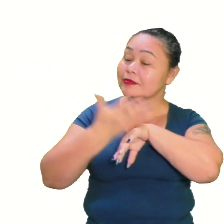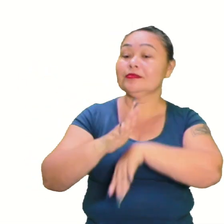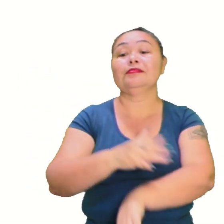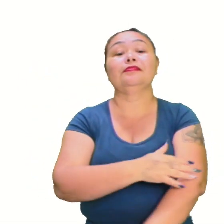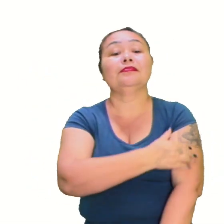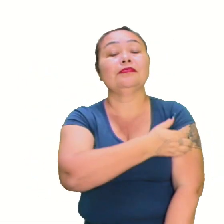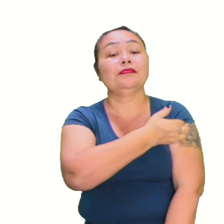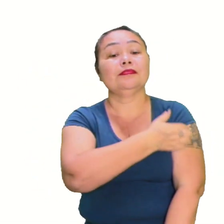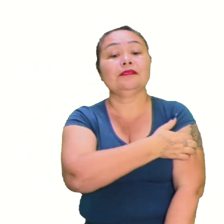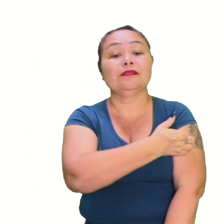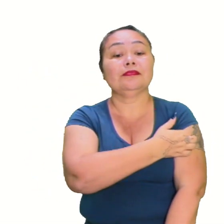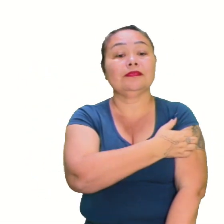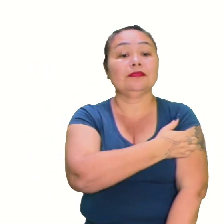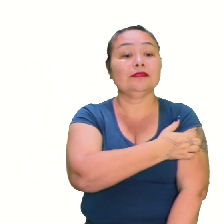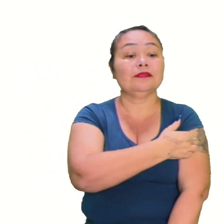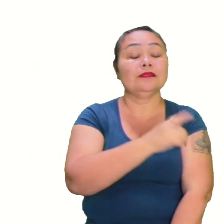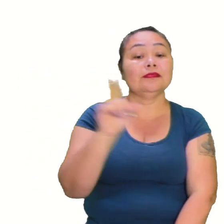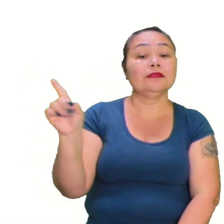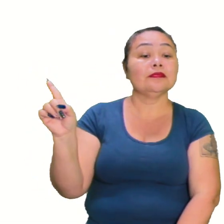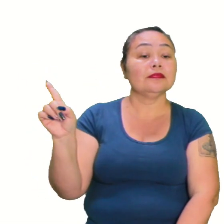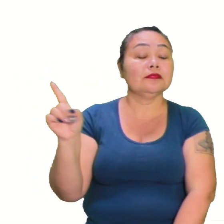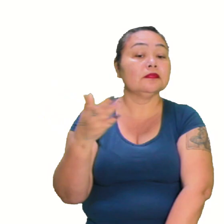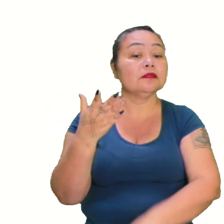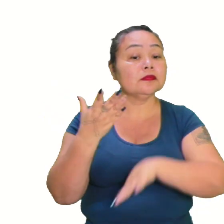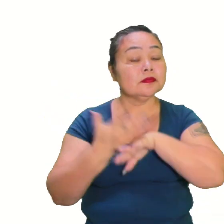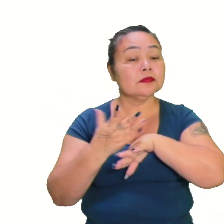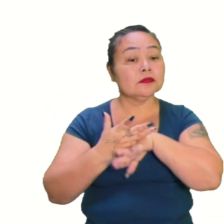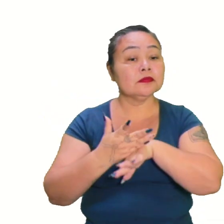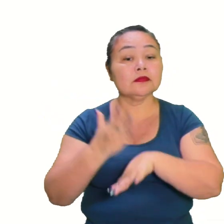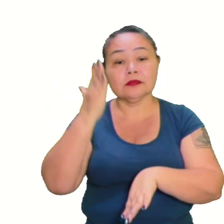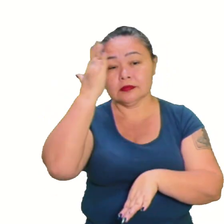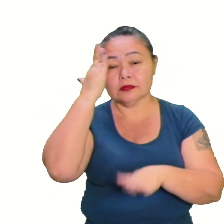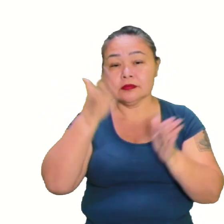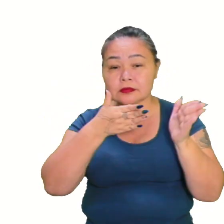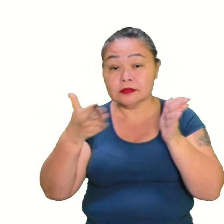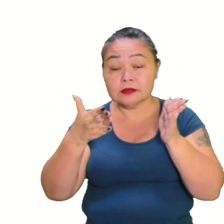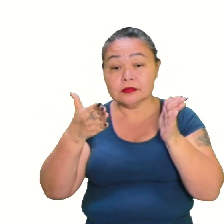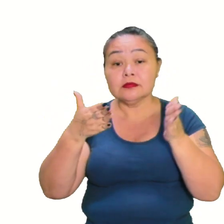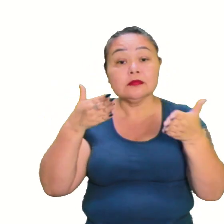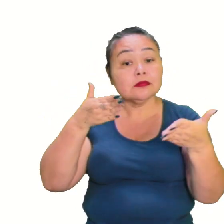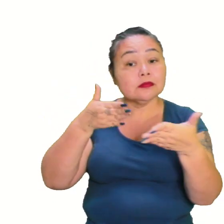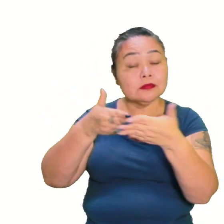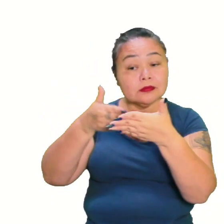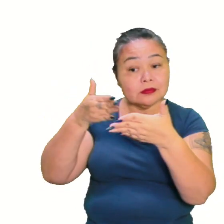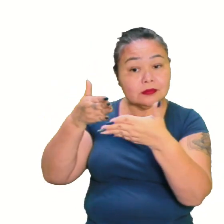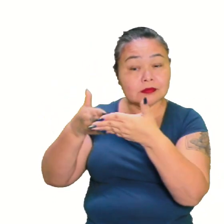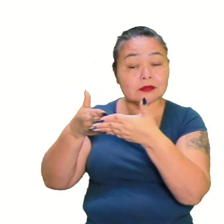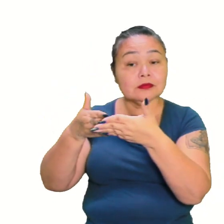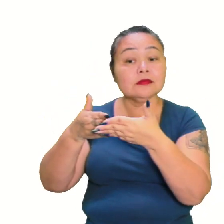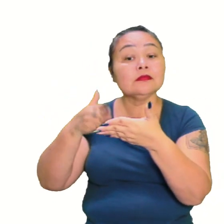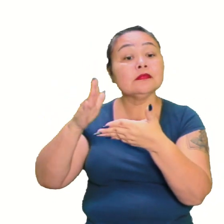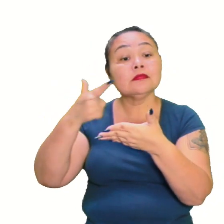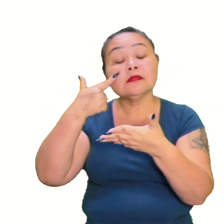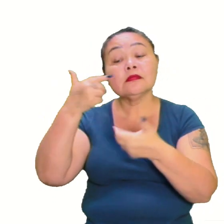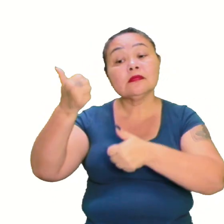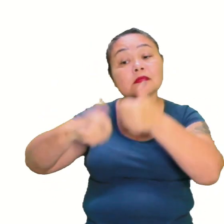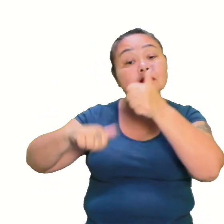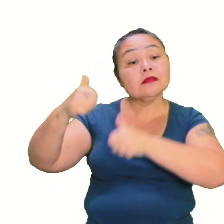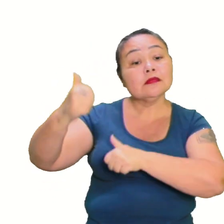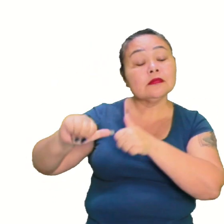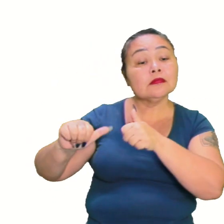praticar. Olha a prática, olha a prática. Sabendo que os intervalos são limites,